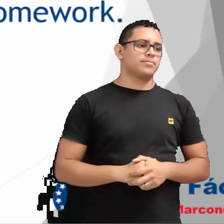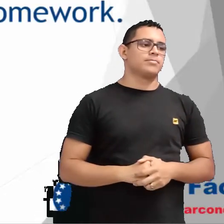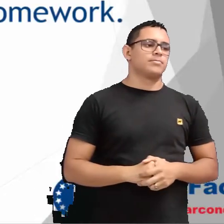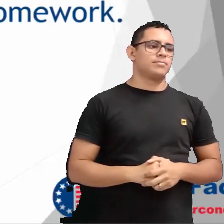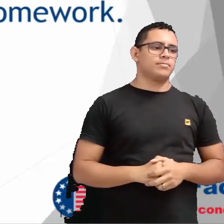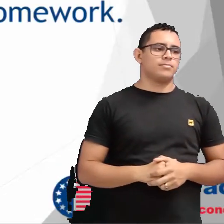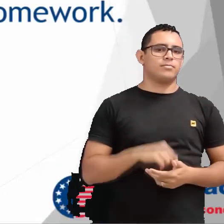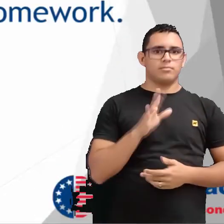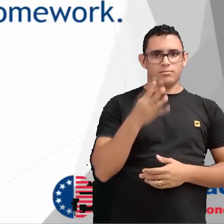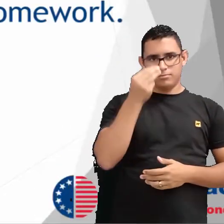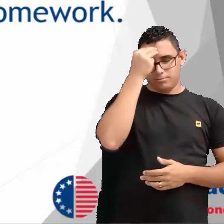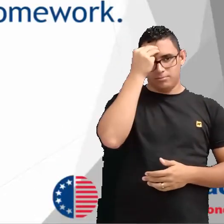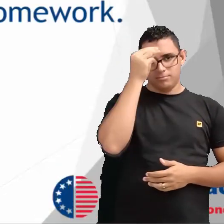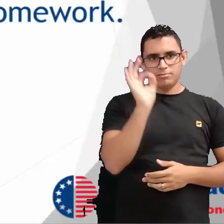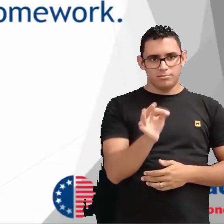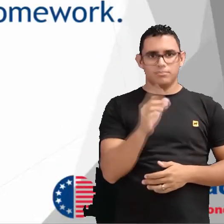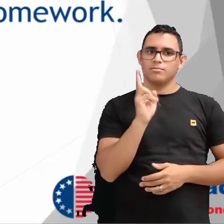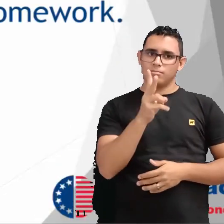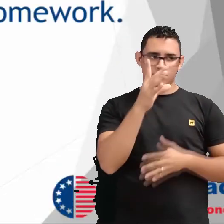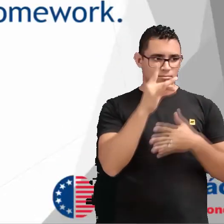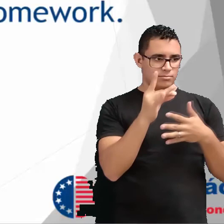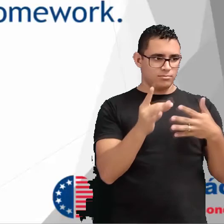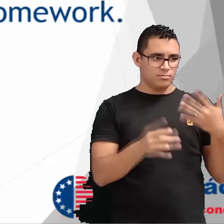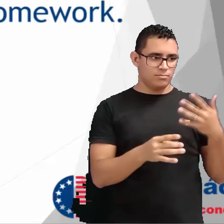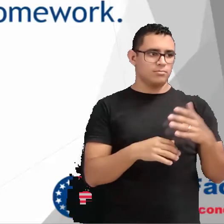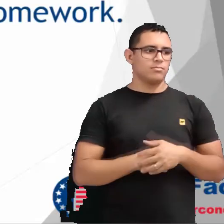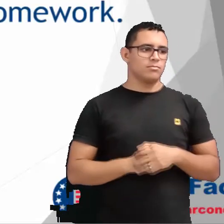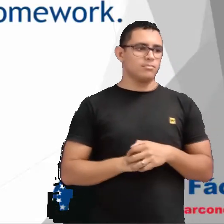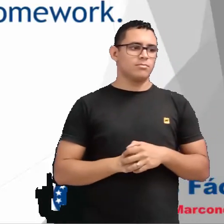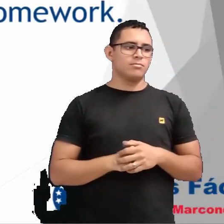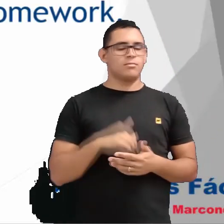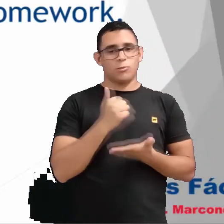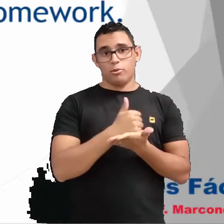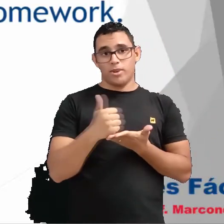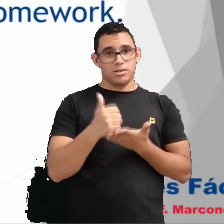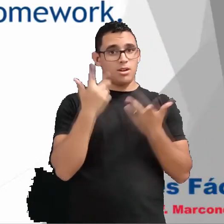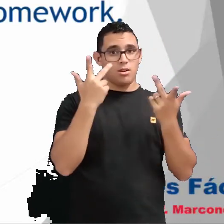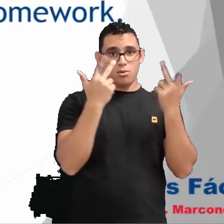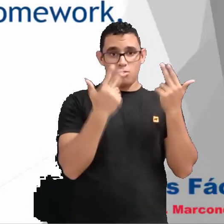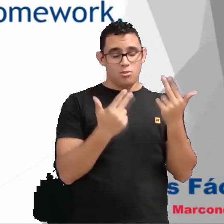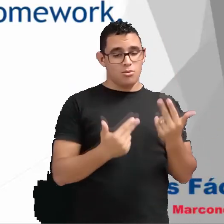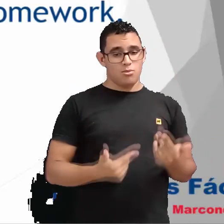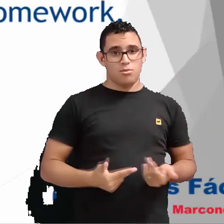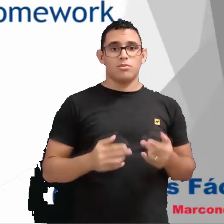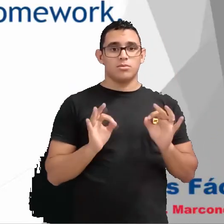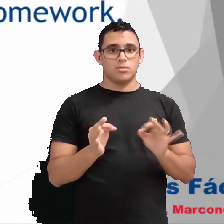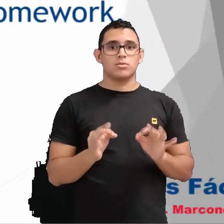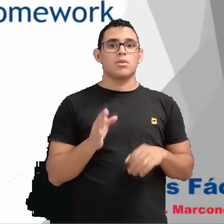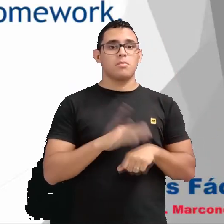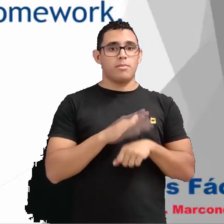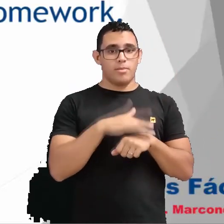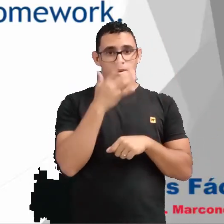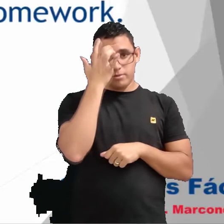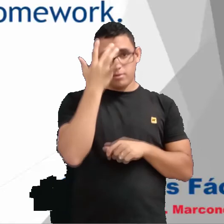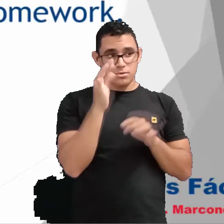não vai mais ter aquela diferença de do e does, ok? Aquilo é só para o simple present. No passado, é did para todo mundo. Fica